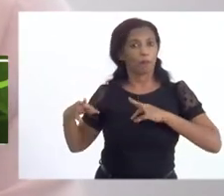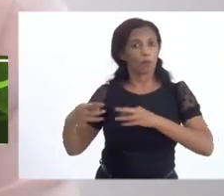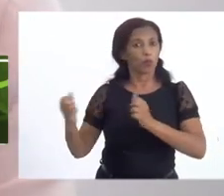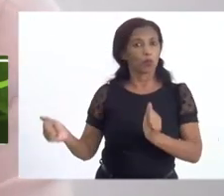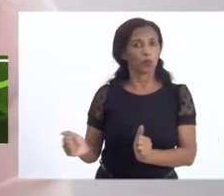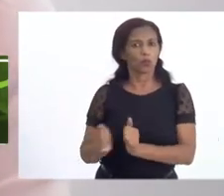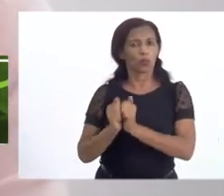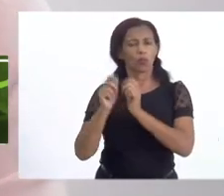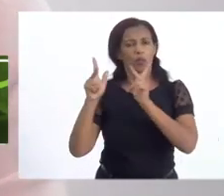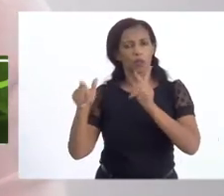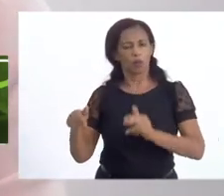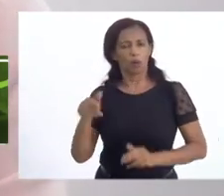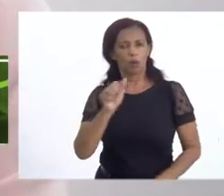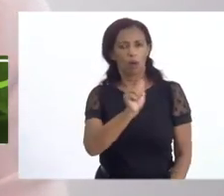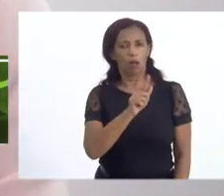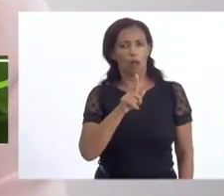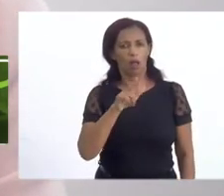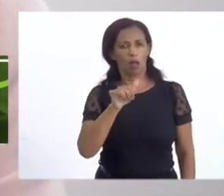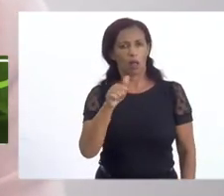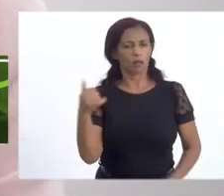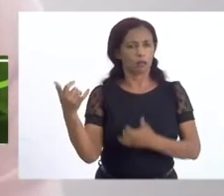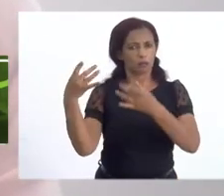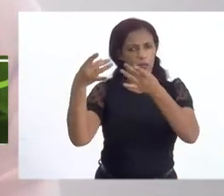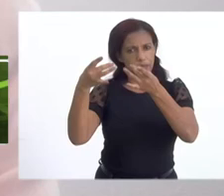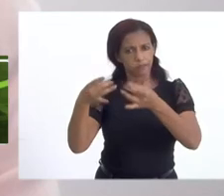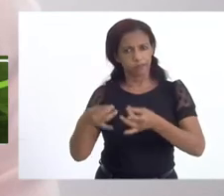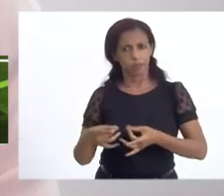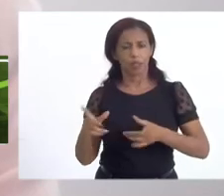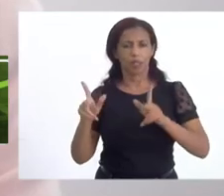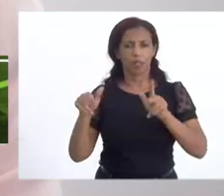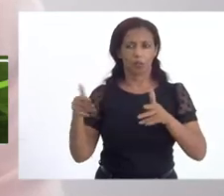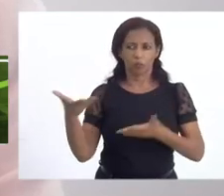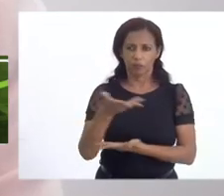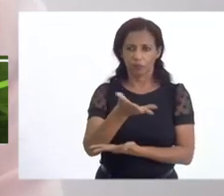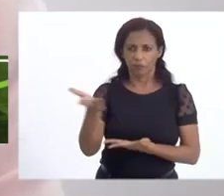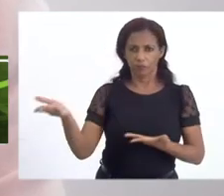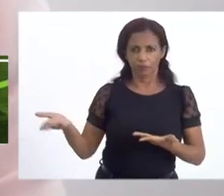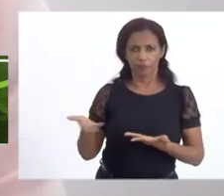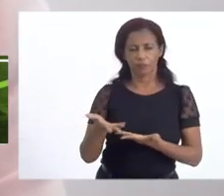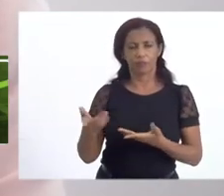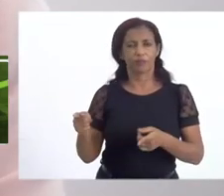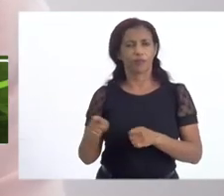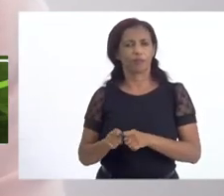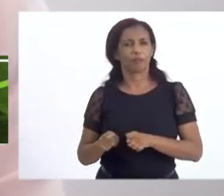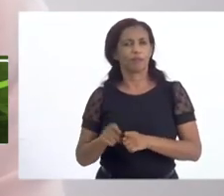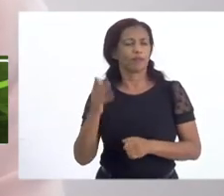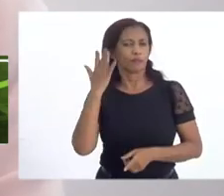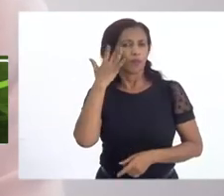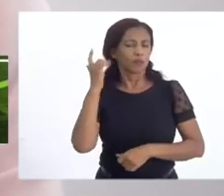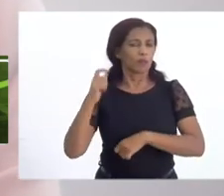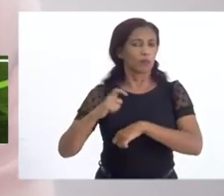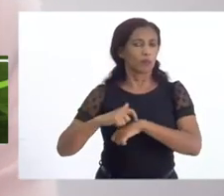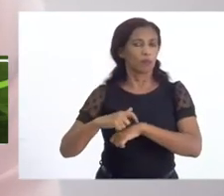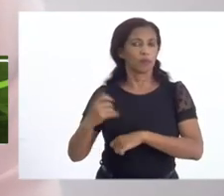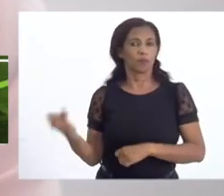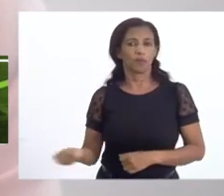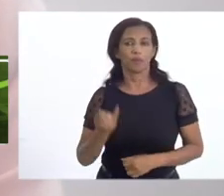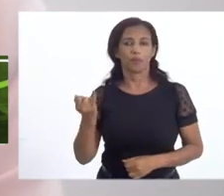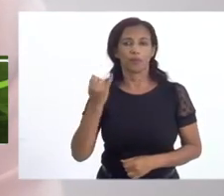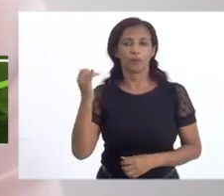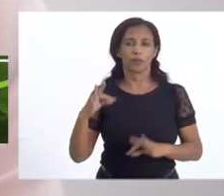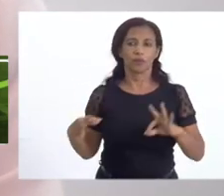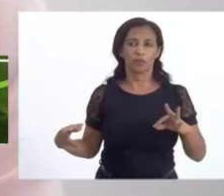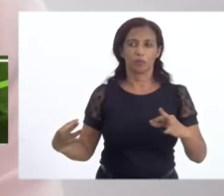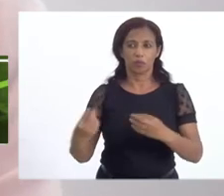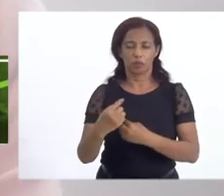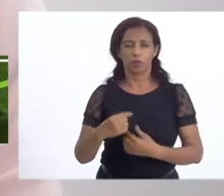da deputada Adriana e de cada um dos senhores. Eu acho que esse é um momento muito importante para